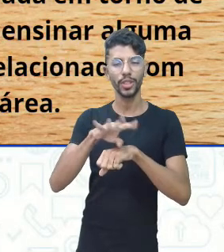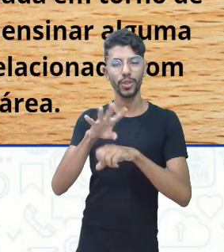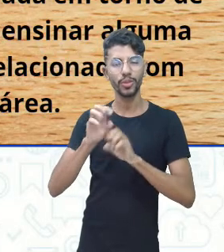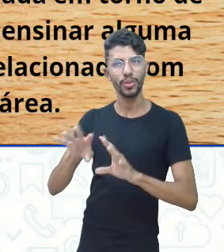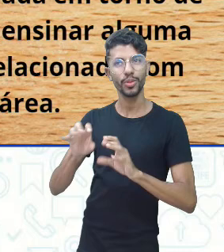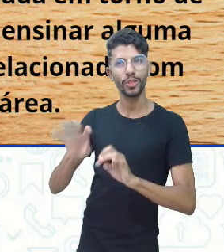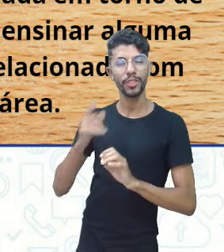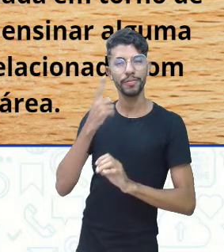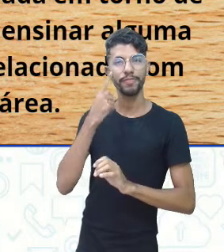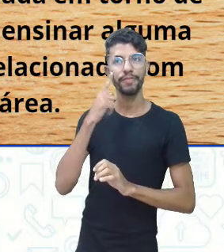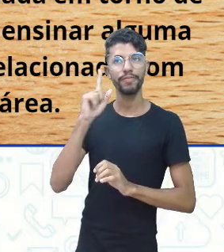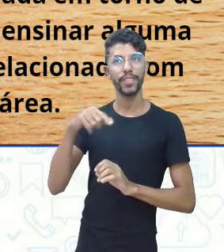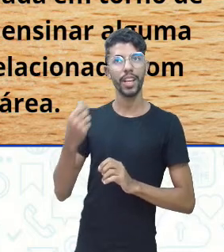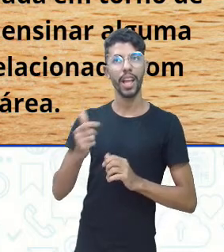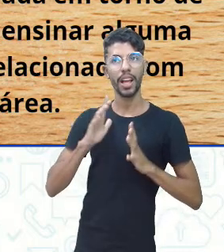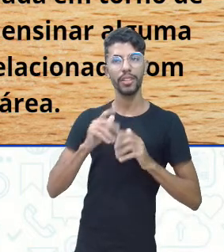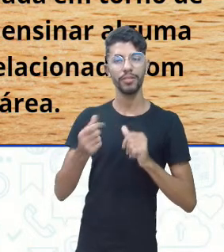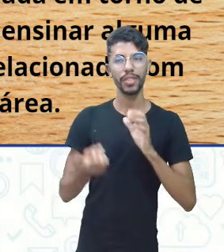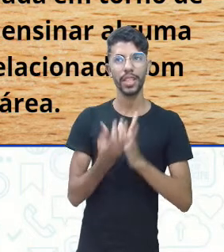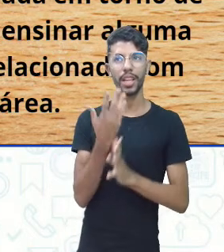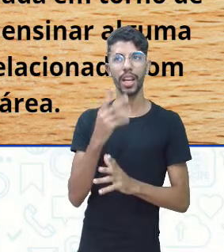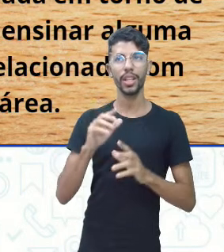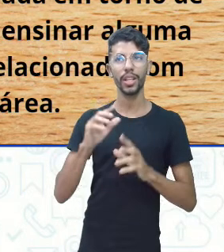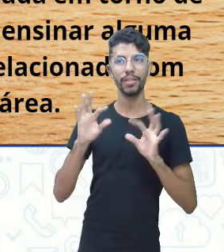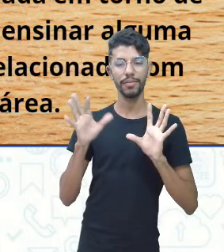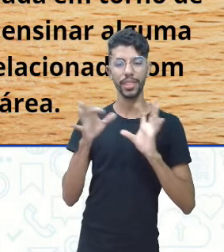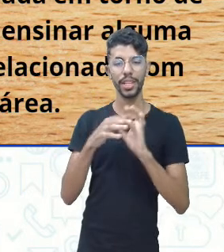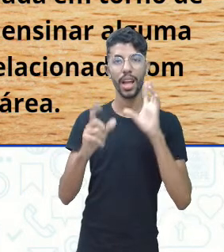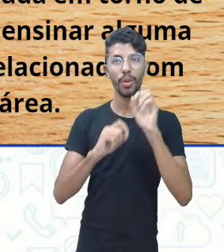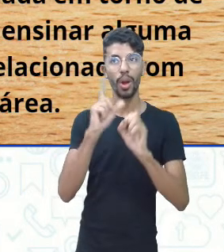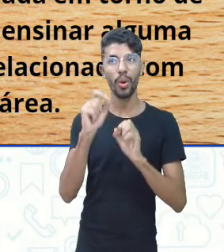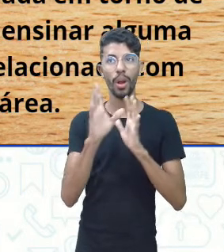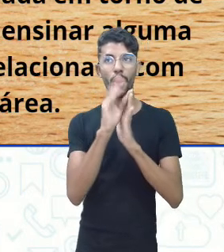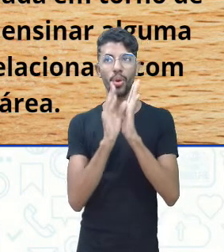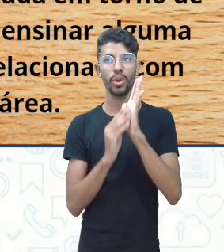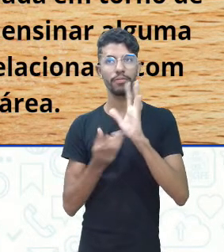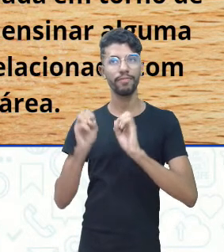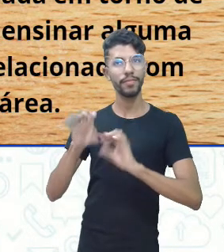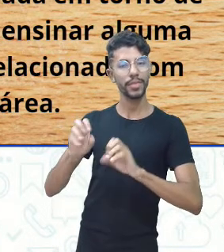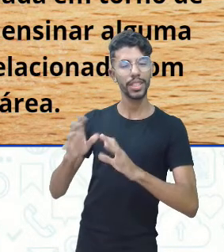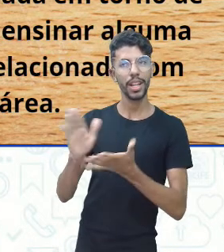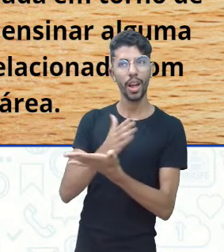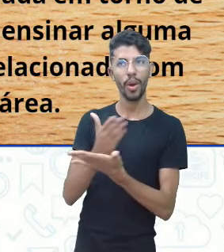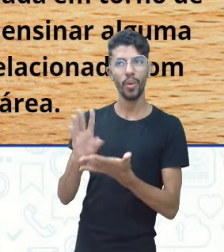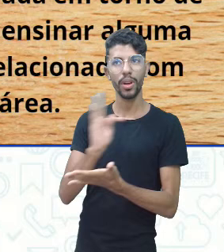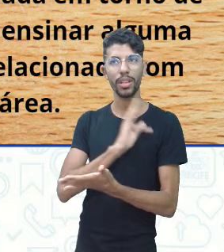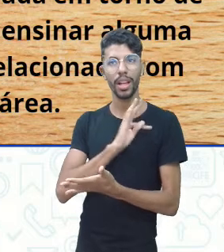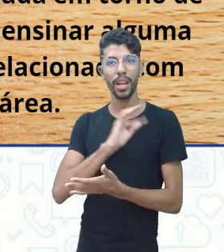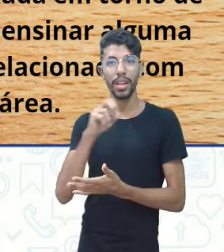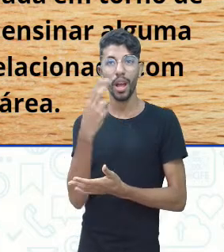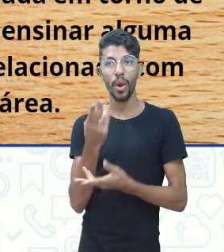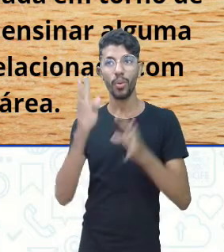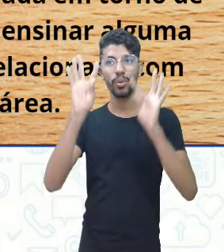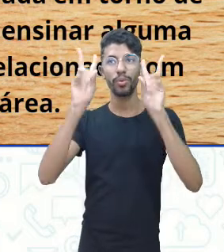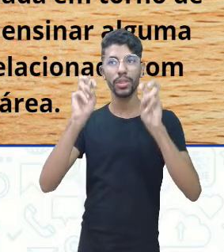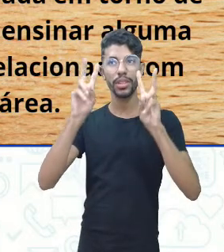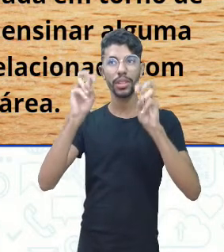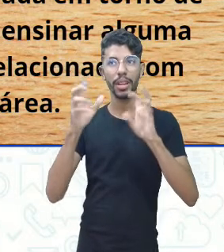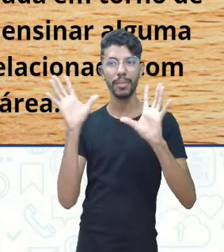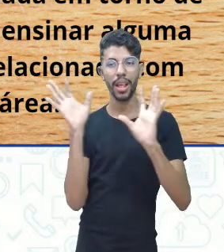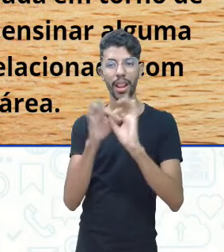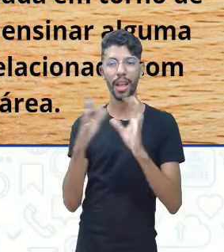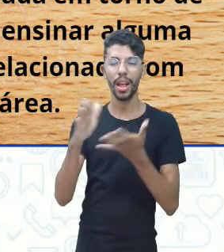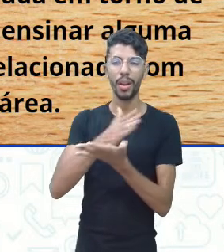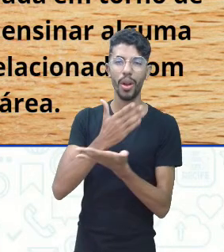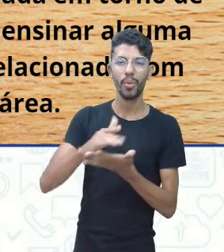consiste na ação criada em torno de um conteúdo para ensinar alguma técnica ou tema relacionado a alguma área. Ou